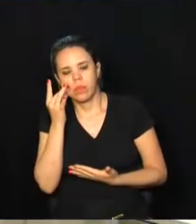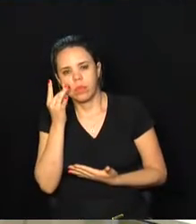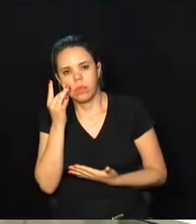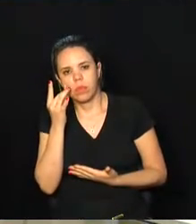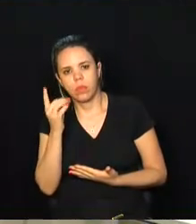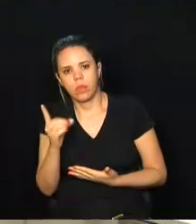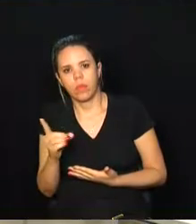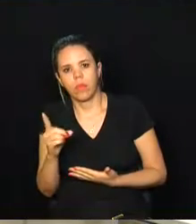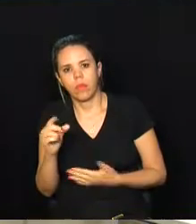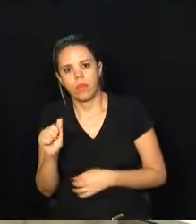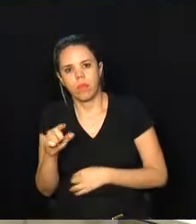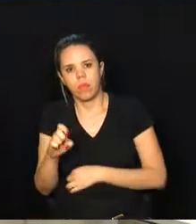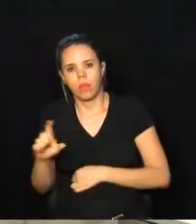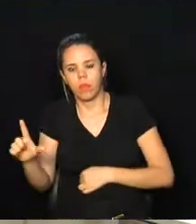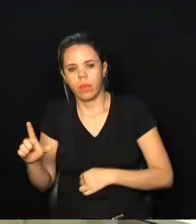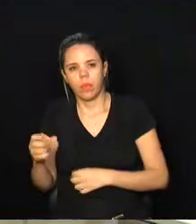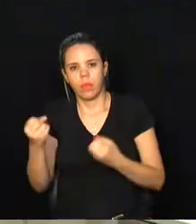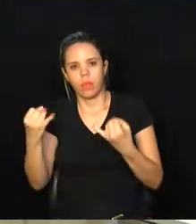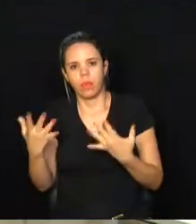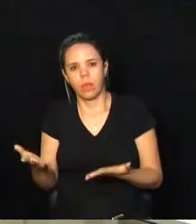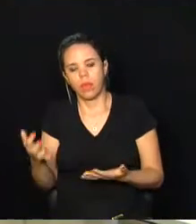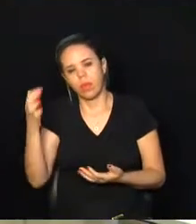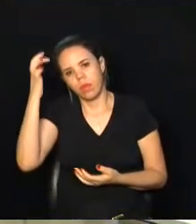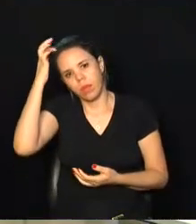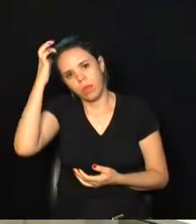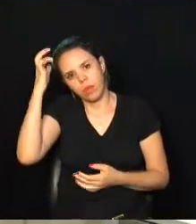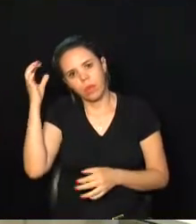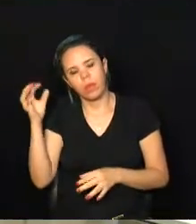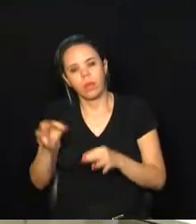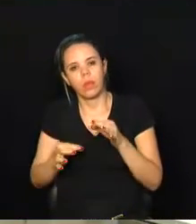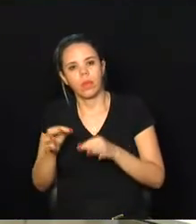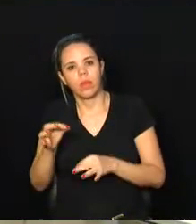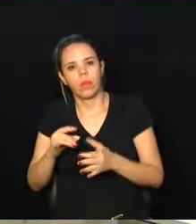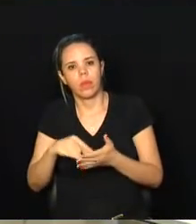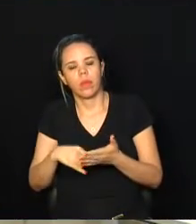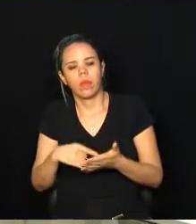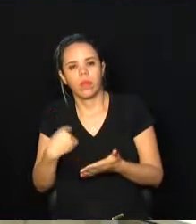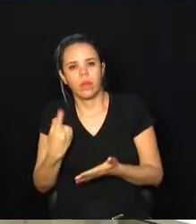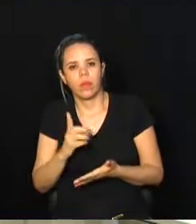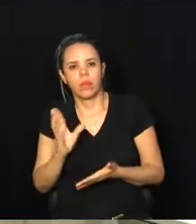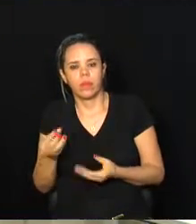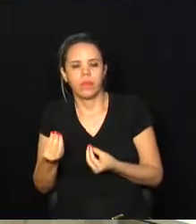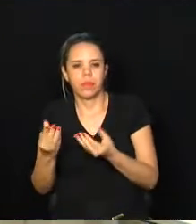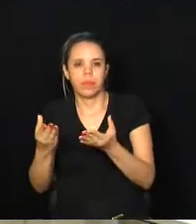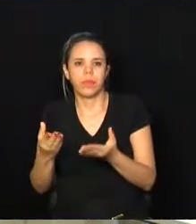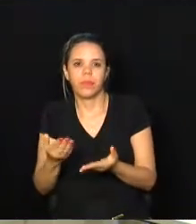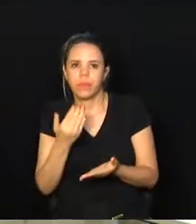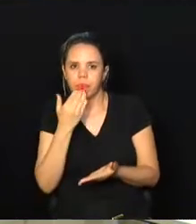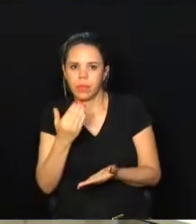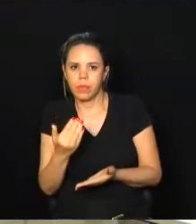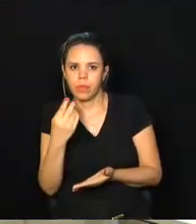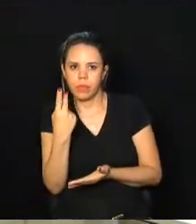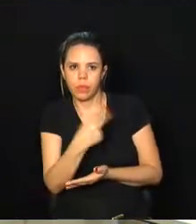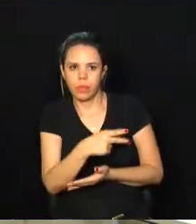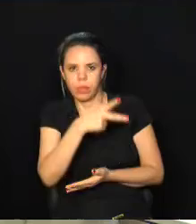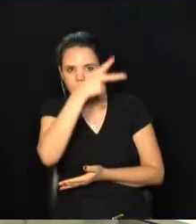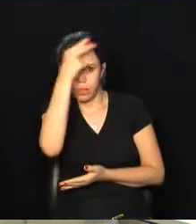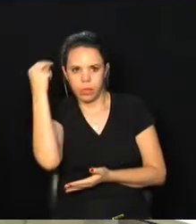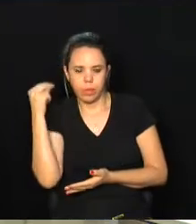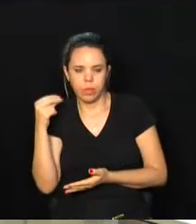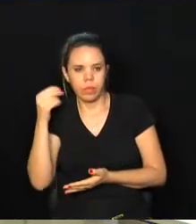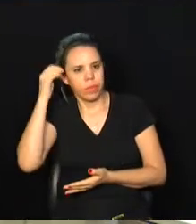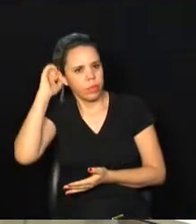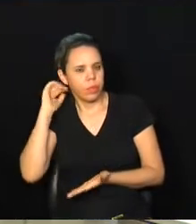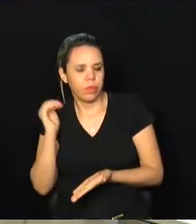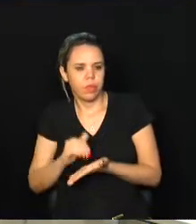Só para explicar essa questão aí da jurisprudência, a gente já levou essa demanda para a prefeitura, tanto para o